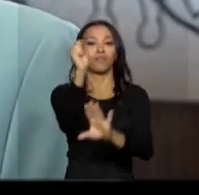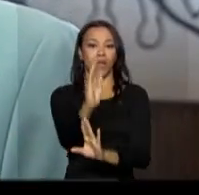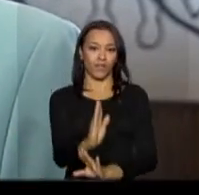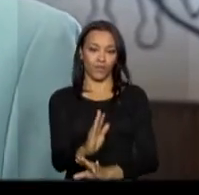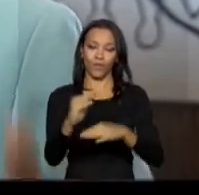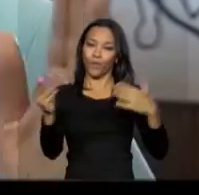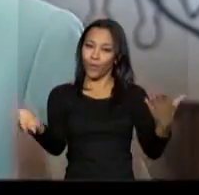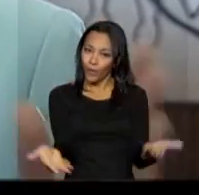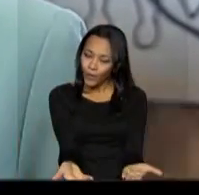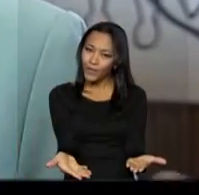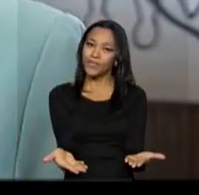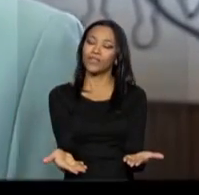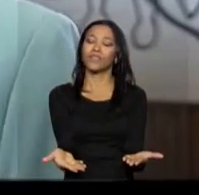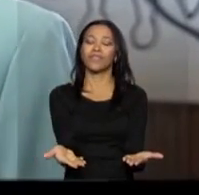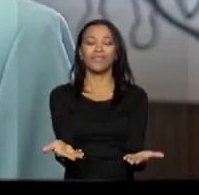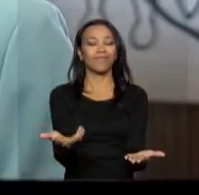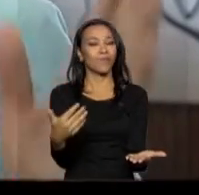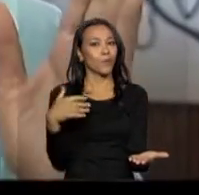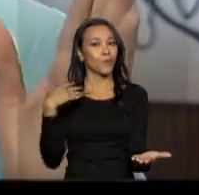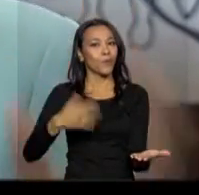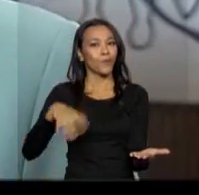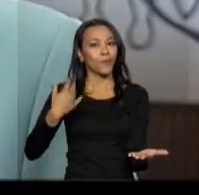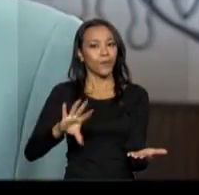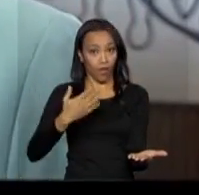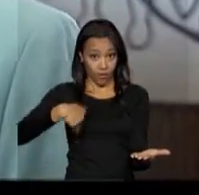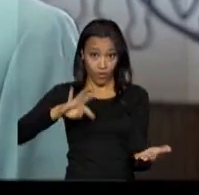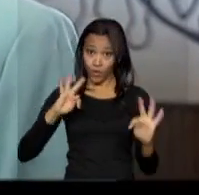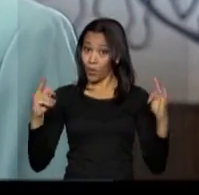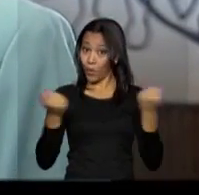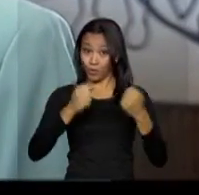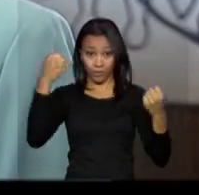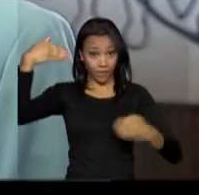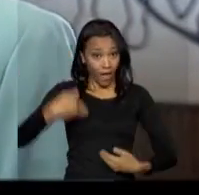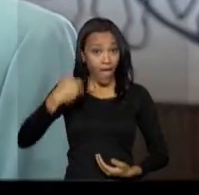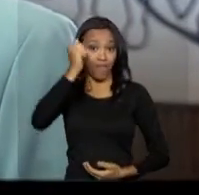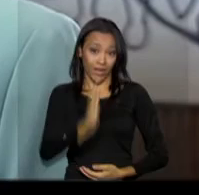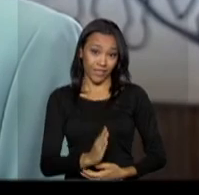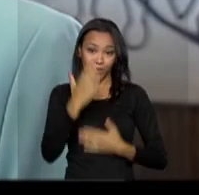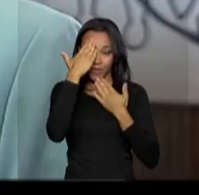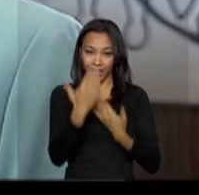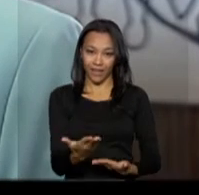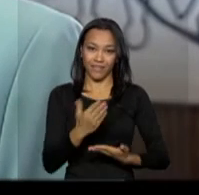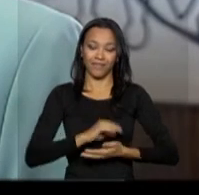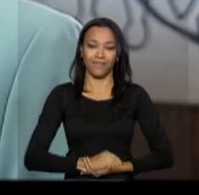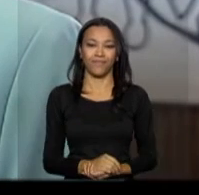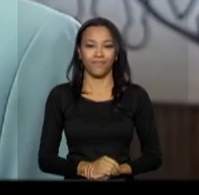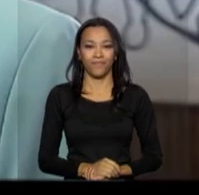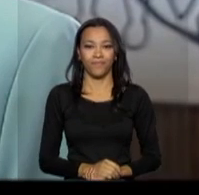Hoje, mais do que nunca, somos todos Brasil. Muito obrigado.